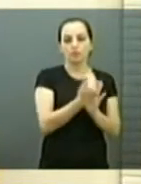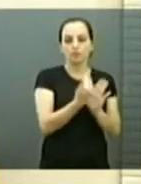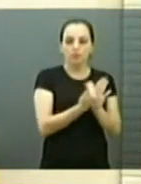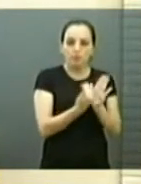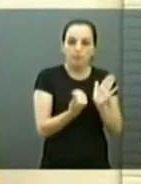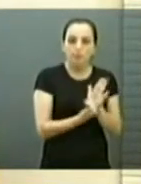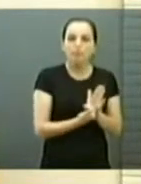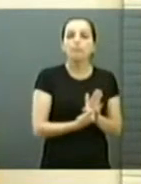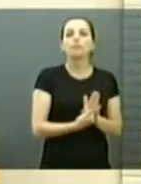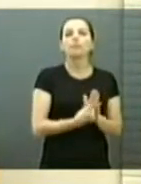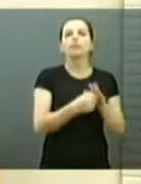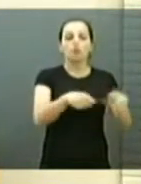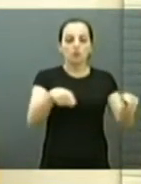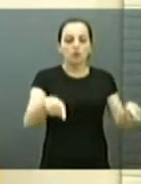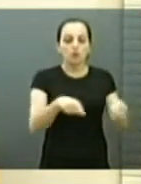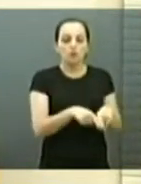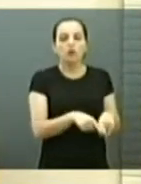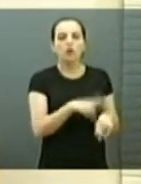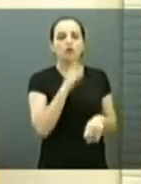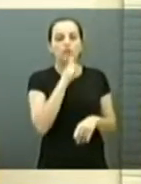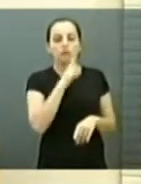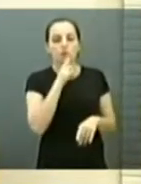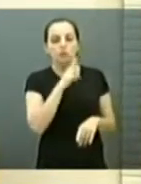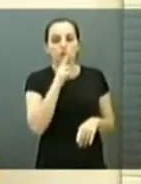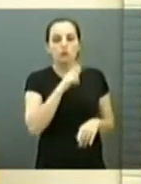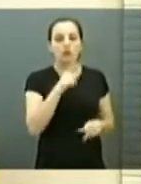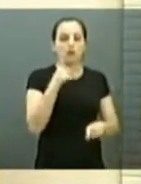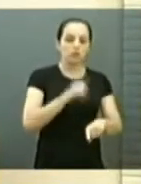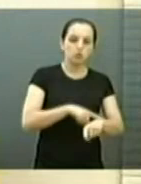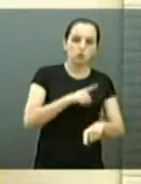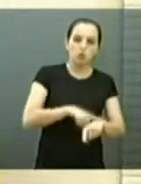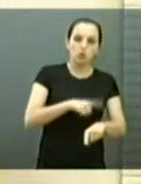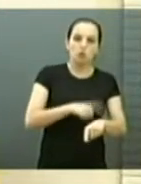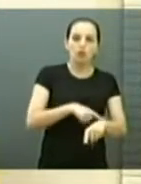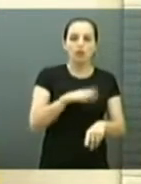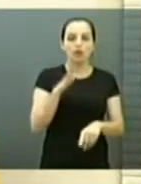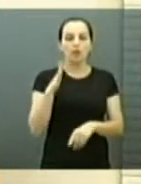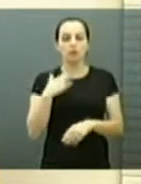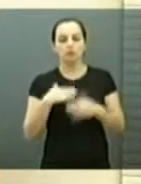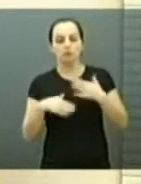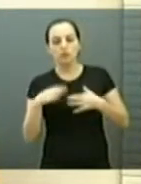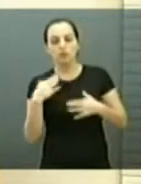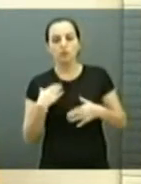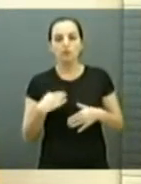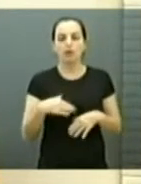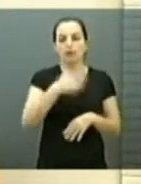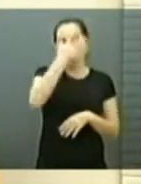pronto-socorro, o tempo de espera do paciente não pode ser superior a 2 horas.